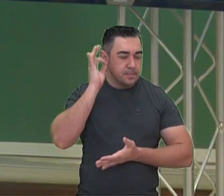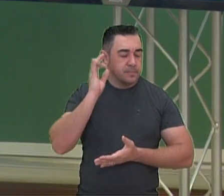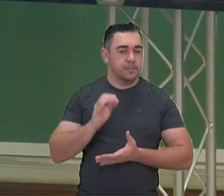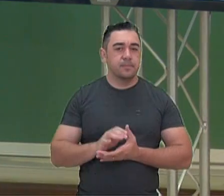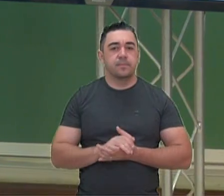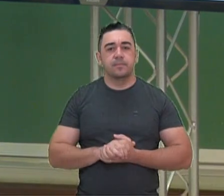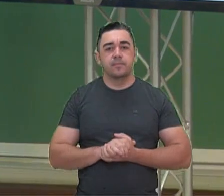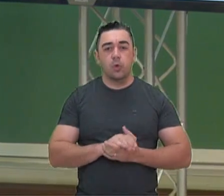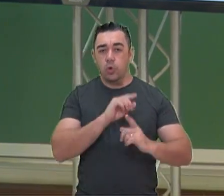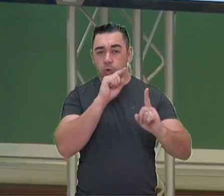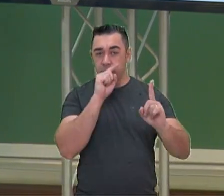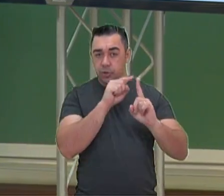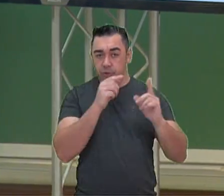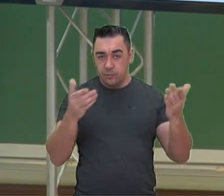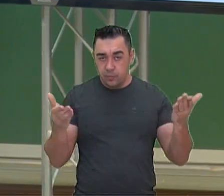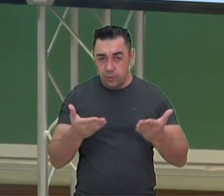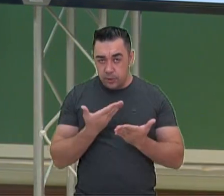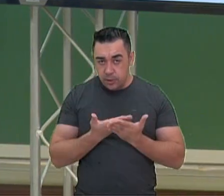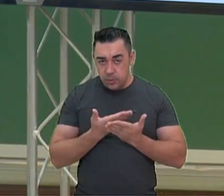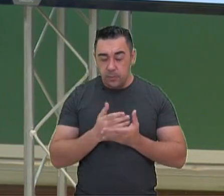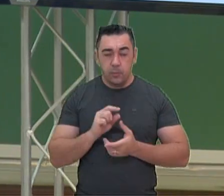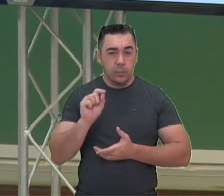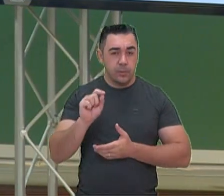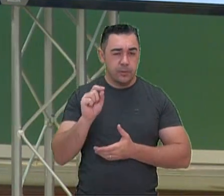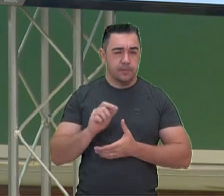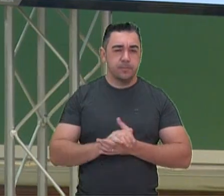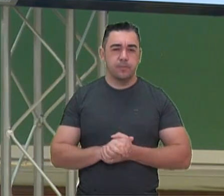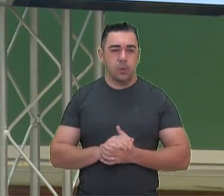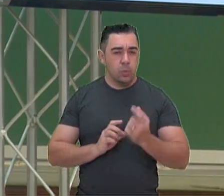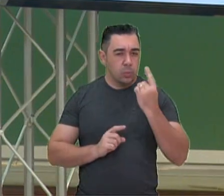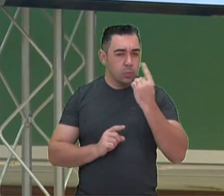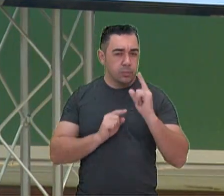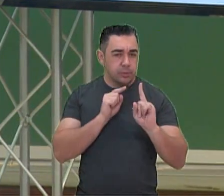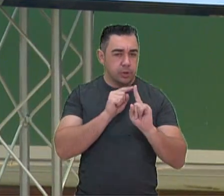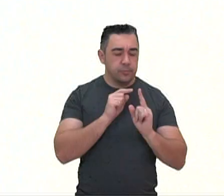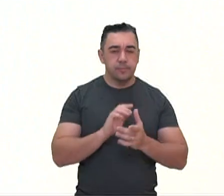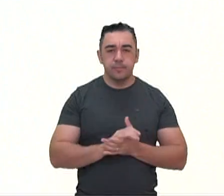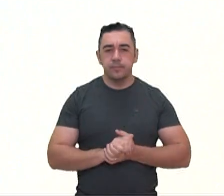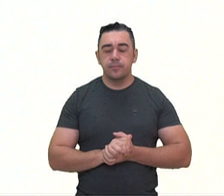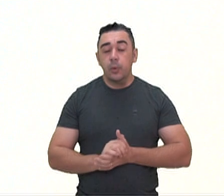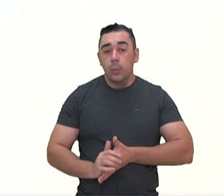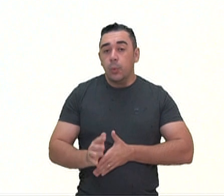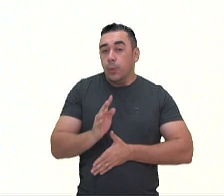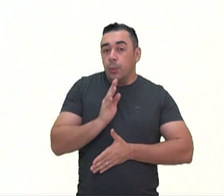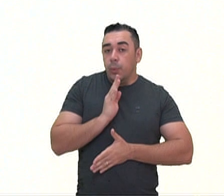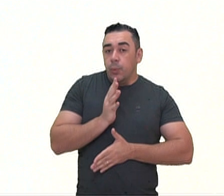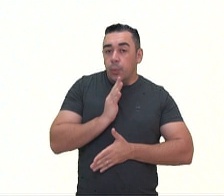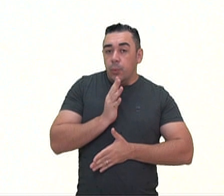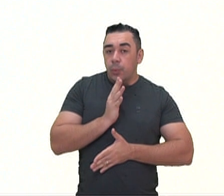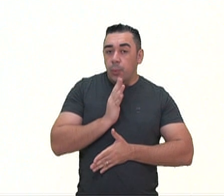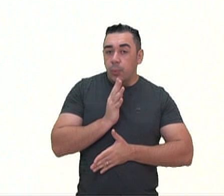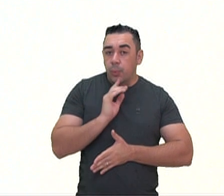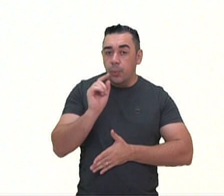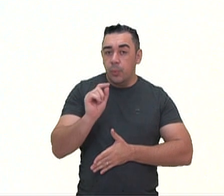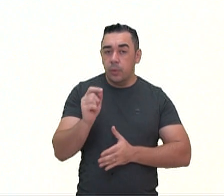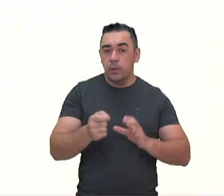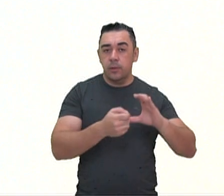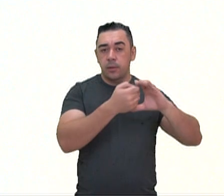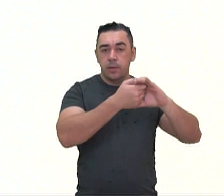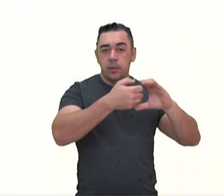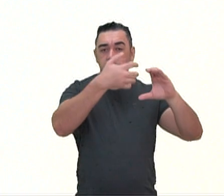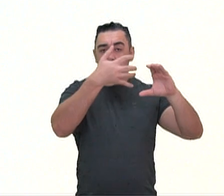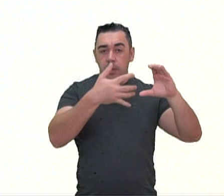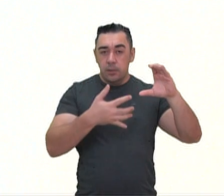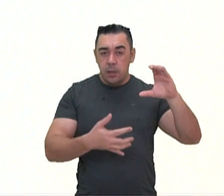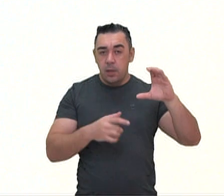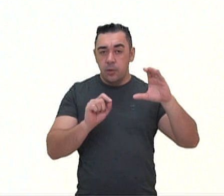objetivo da nossa aula hoje, um objetivo só. Conhecer as características do